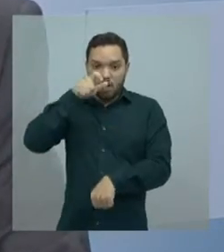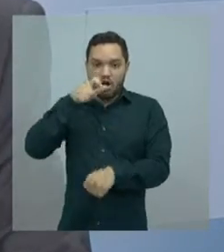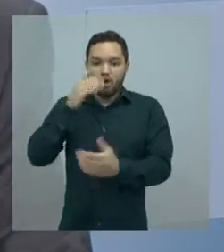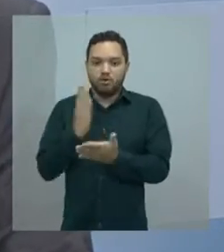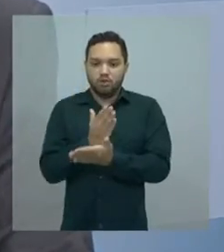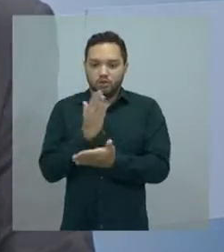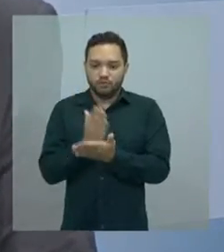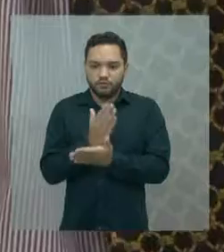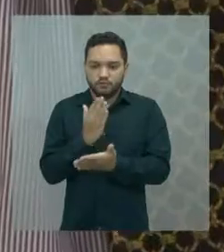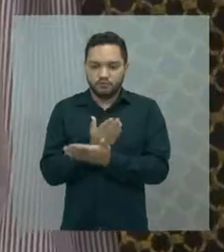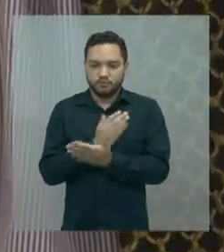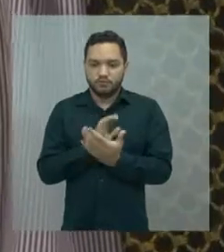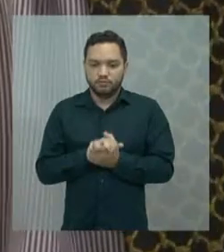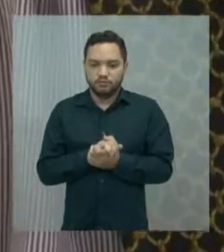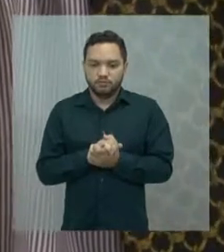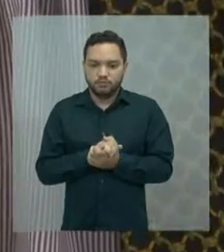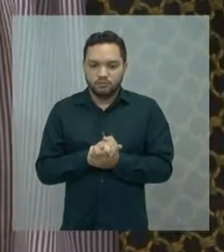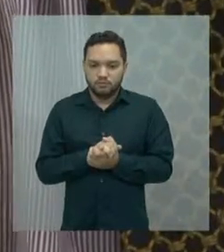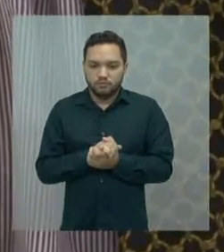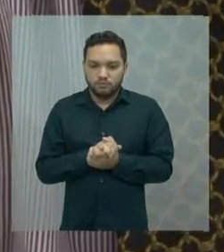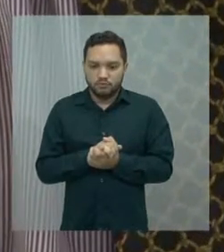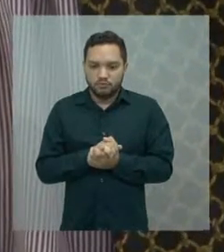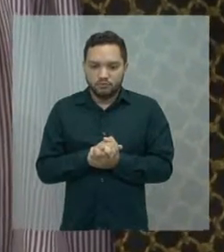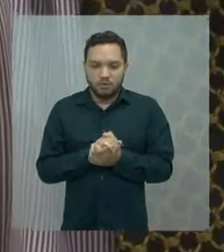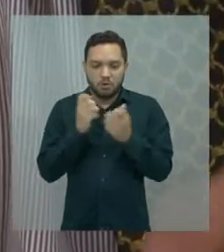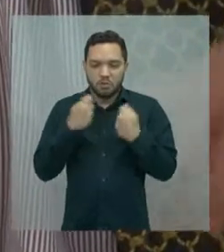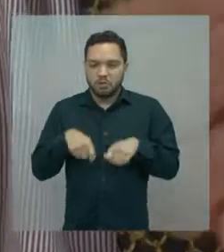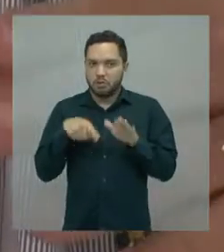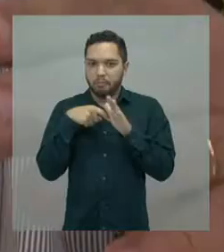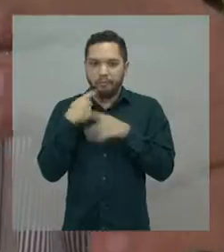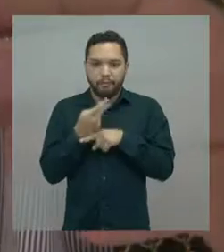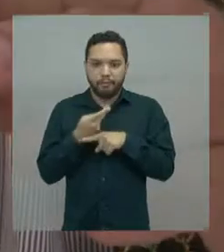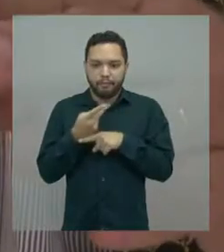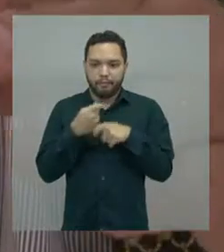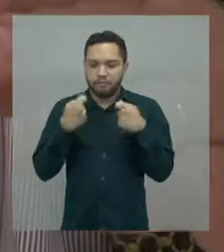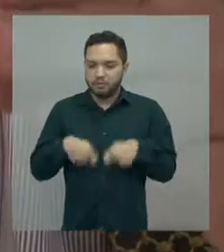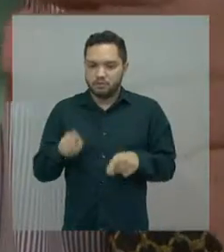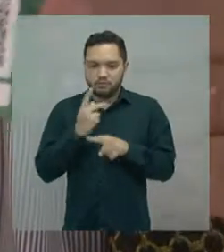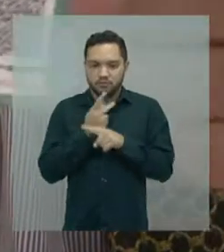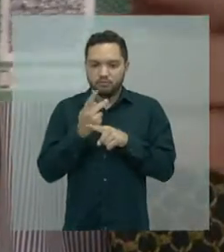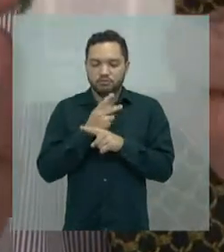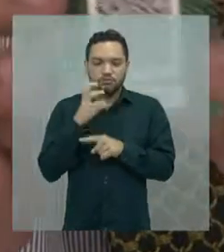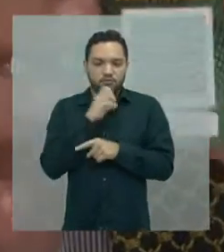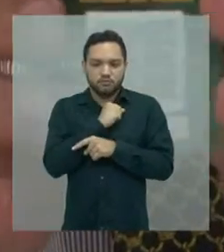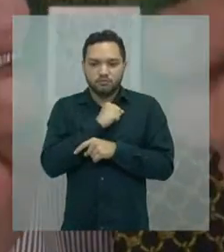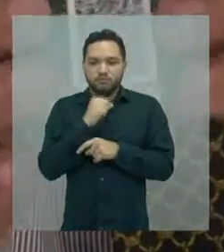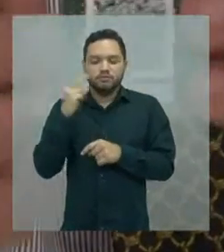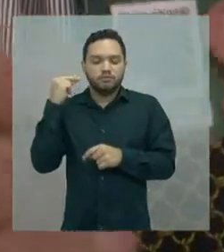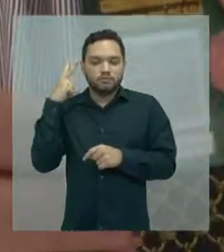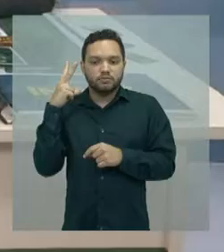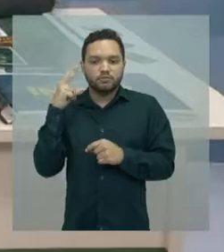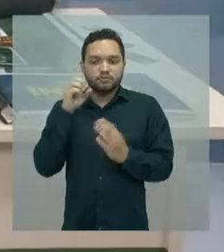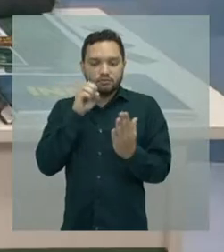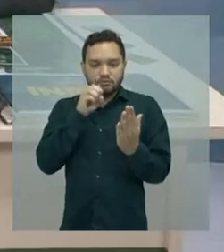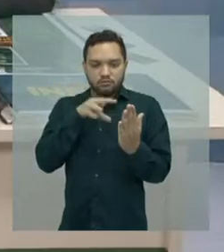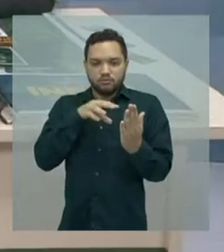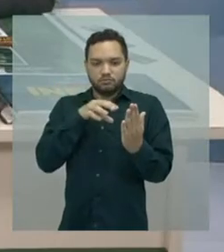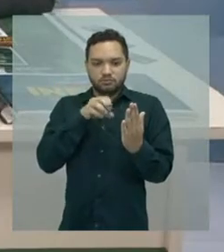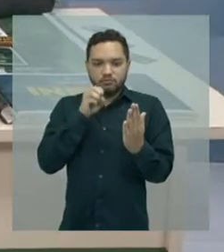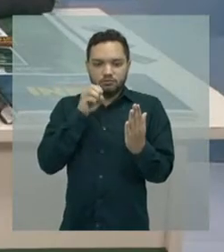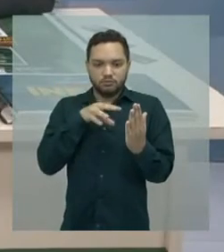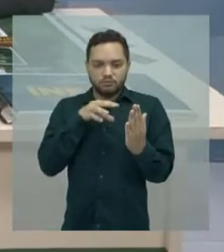livro. Pronto. Carlos, não precisa busca, não precisa não, nada. não precisa você pega busca. a câmera do seu celular, aponta, é essa que você paga a conta,